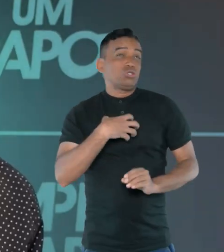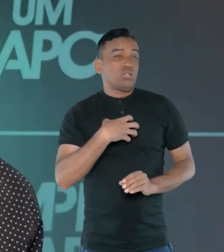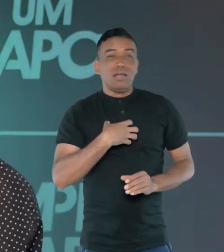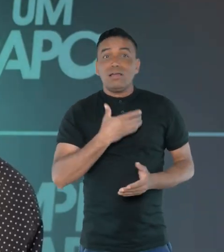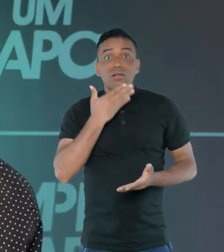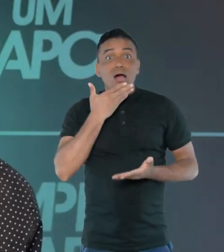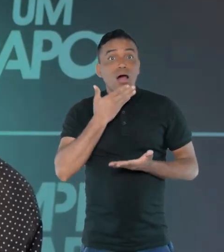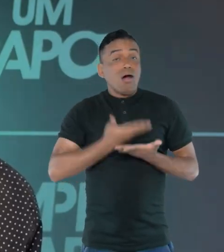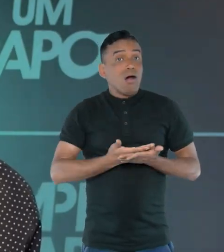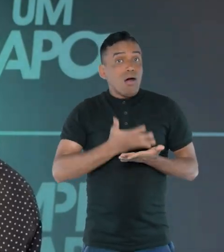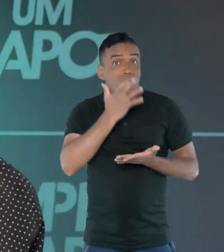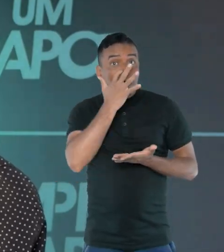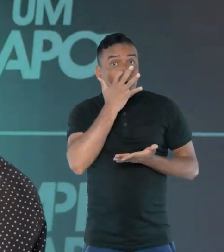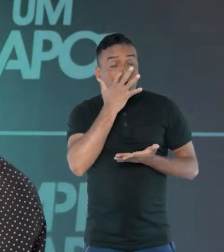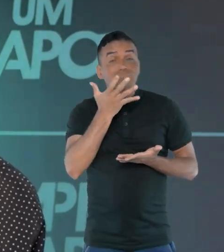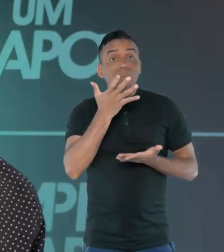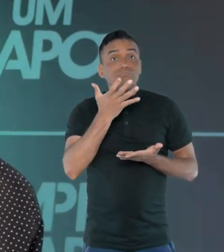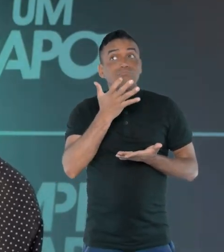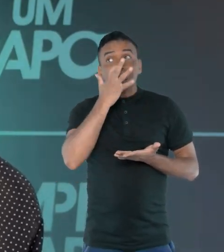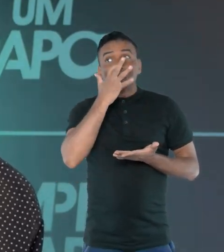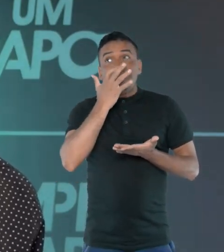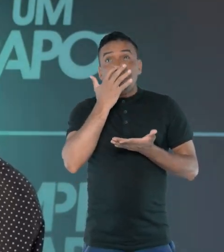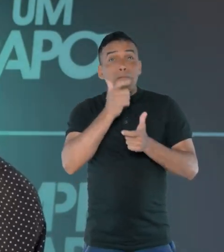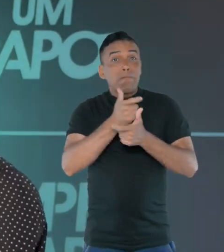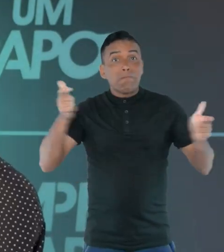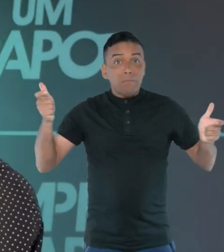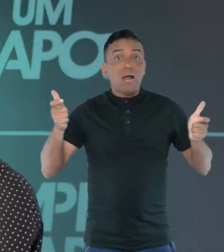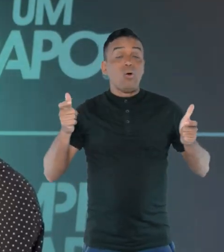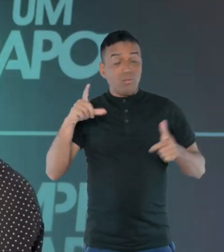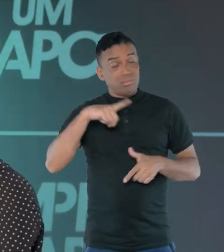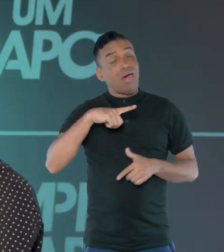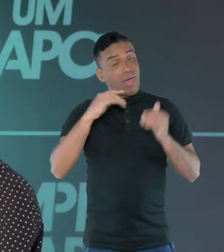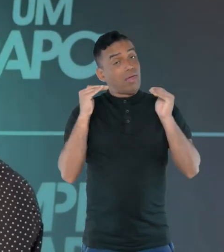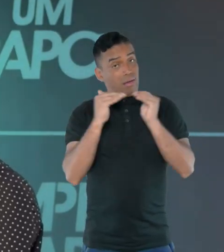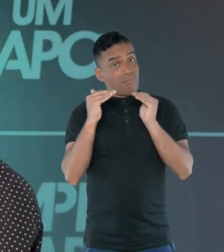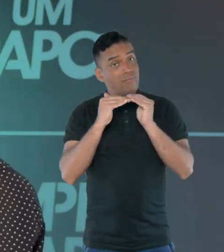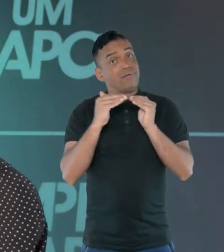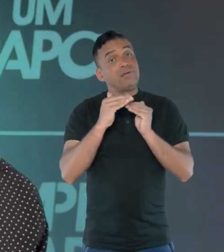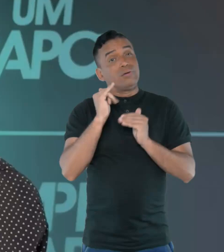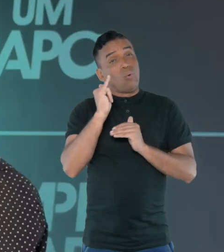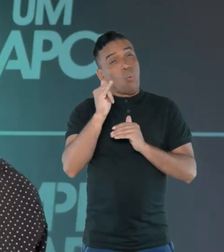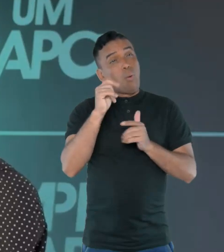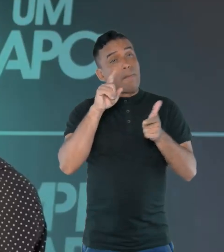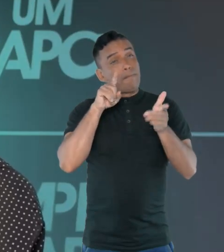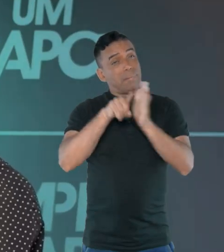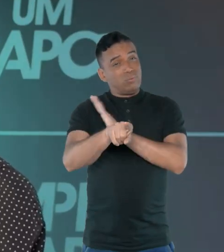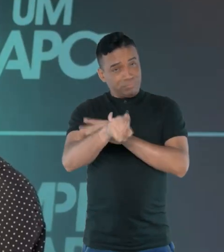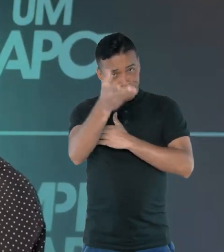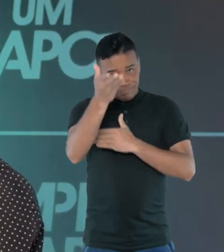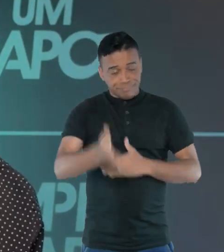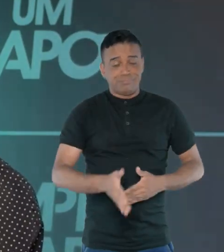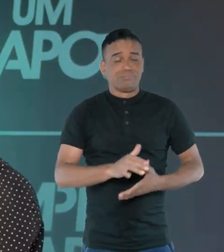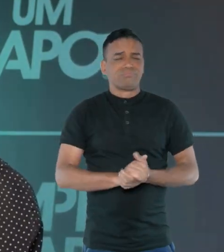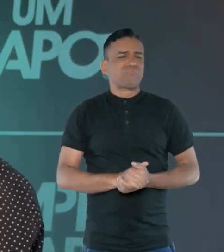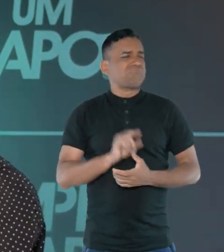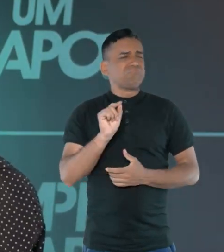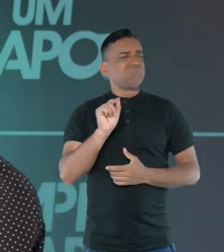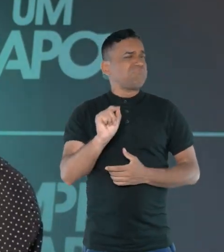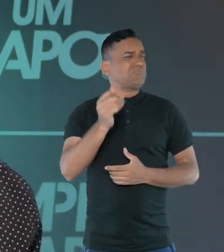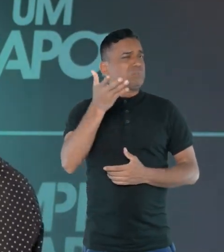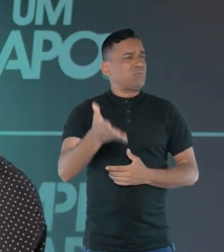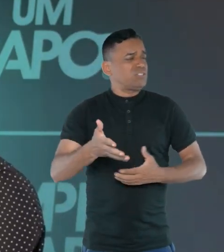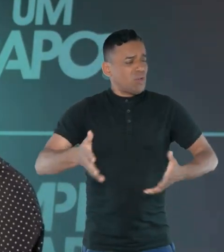mais me impressiona tem a ver com uma outra questão que eu trouxe para você aqui, que é o que para você há de